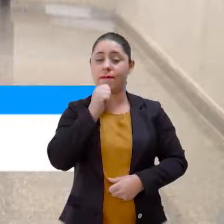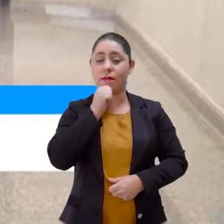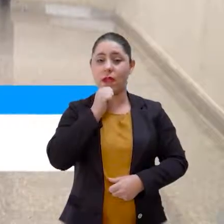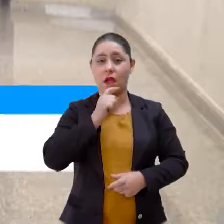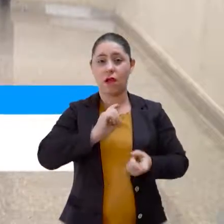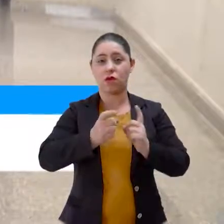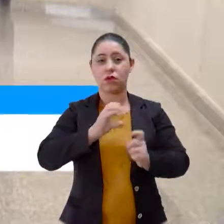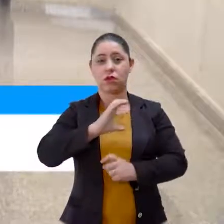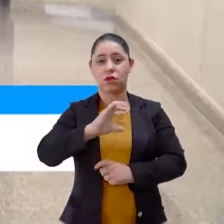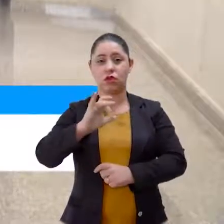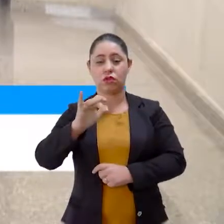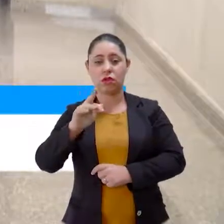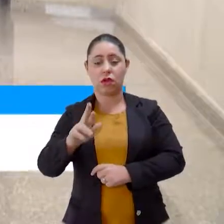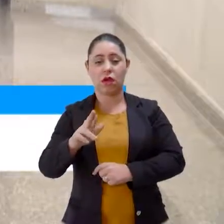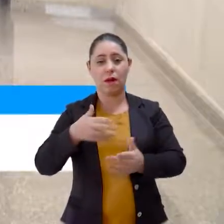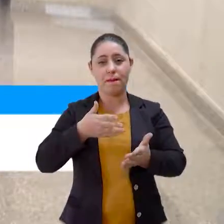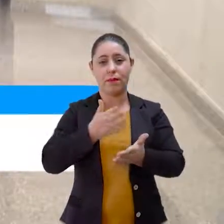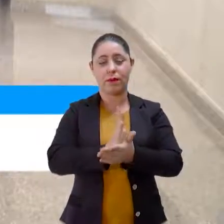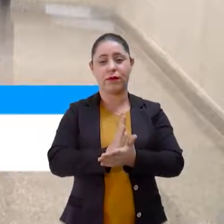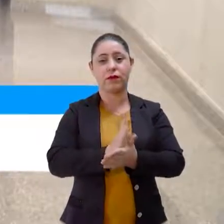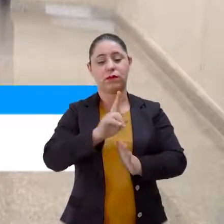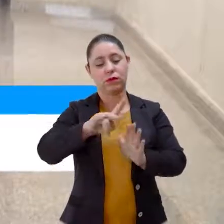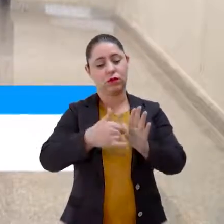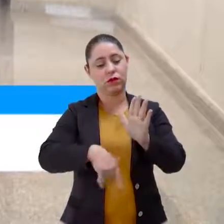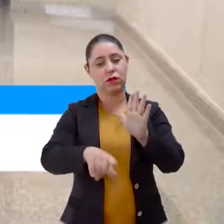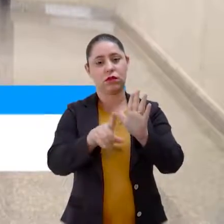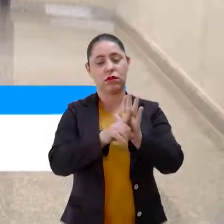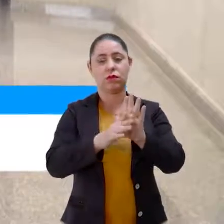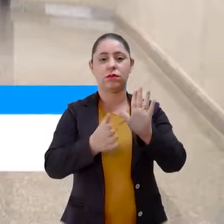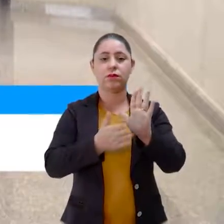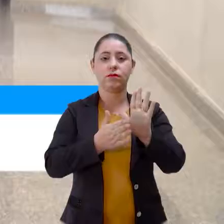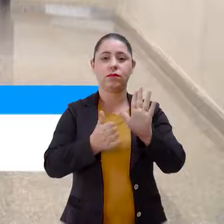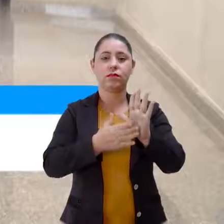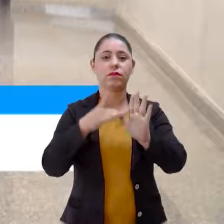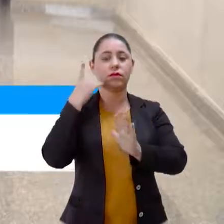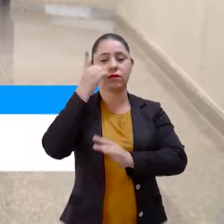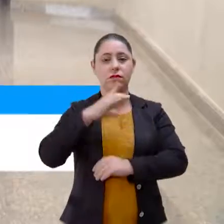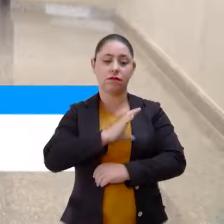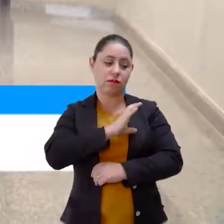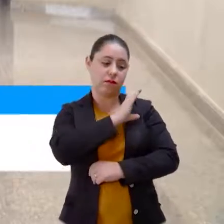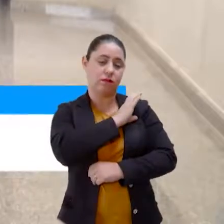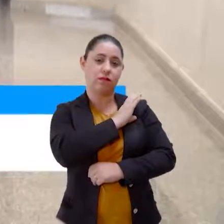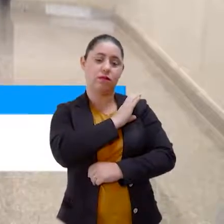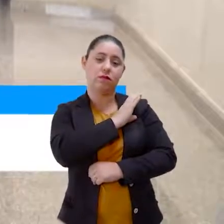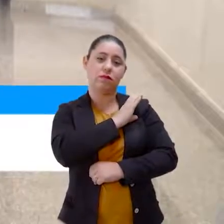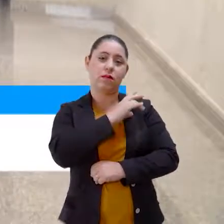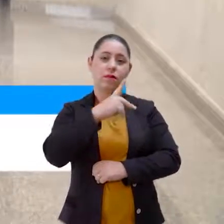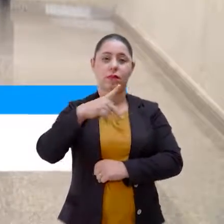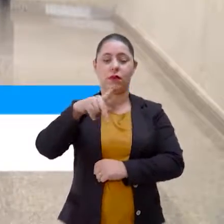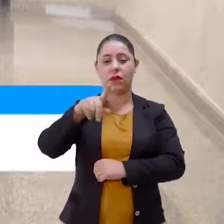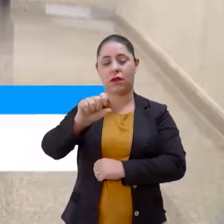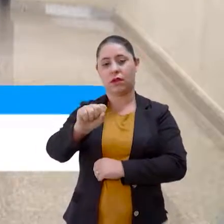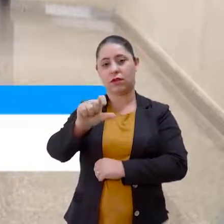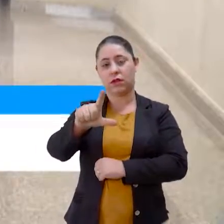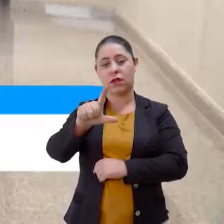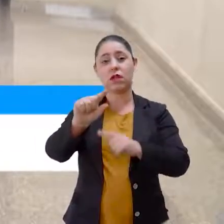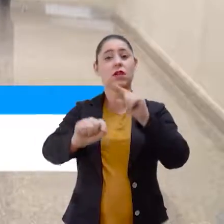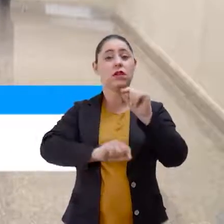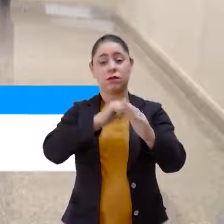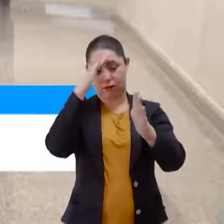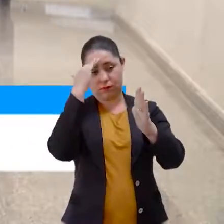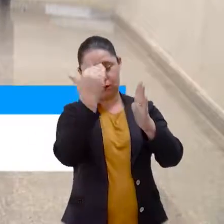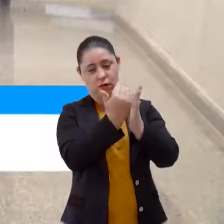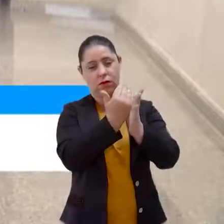na reunião da CCJR, foi aprovado o parecer ao projeto de lei de autoria do deputado Capitão Contar, do PSL,